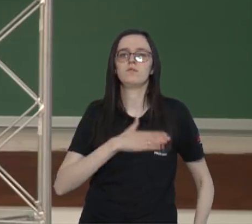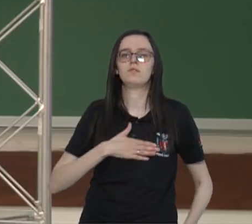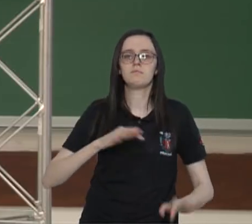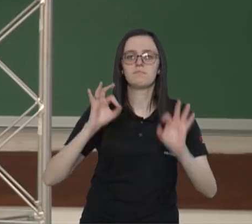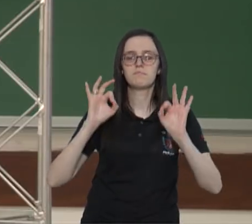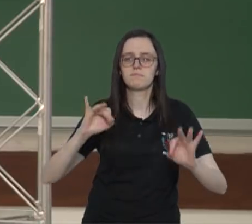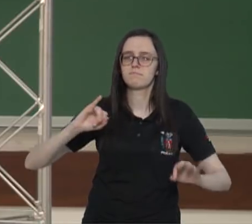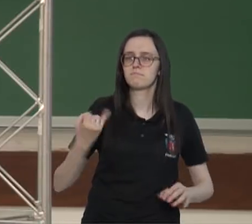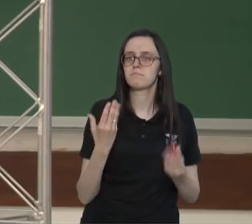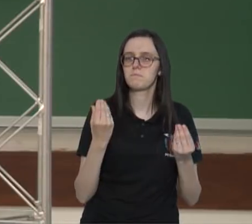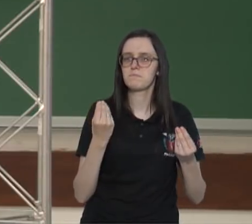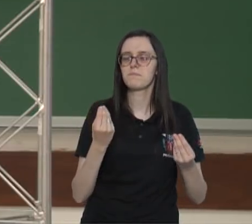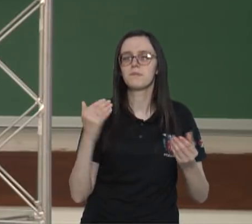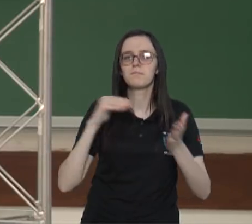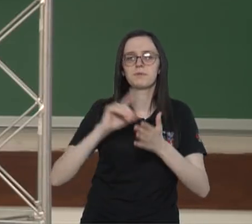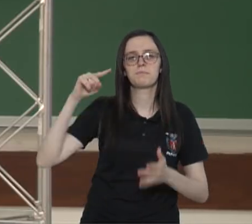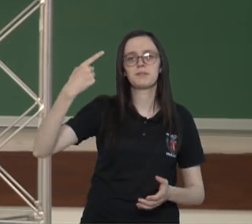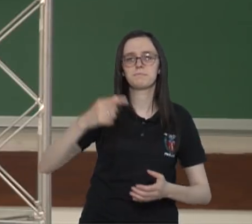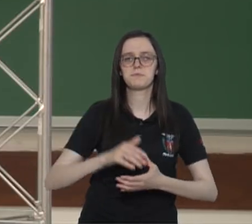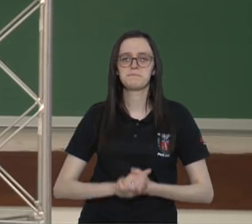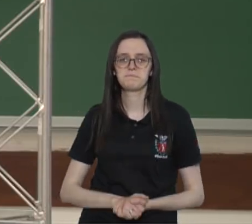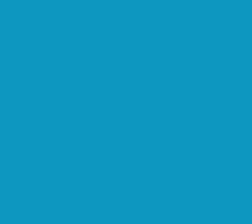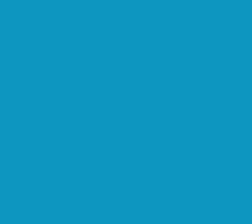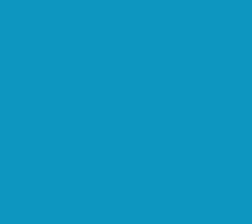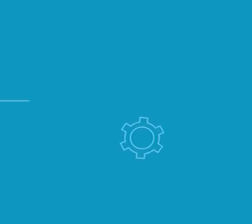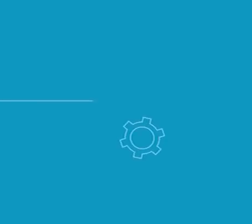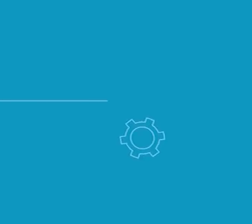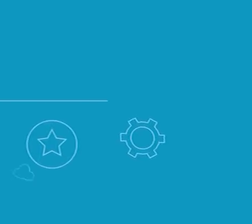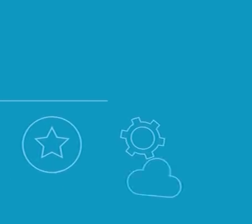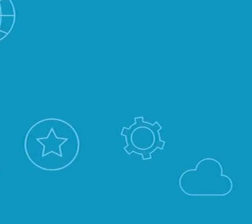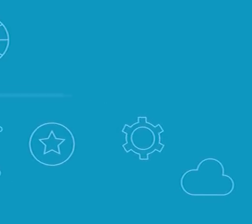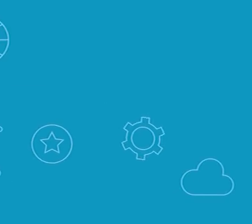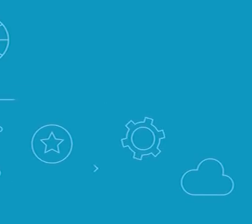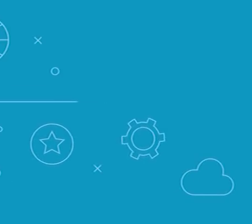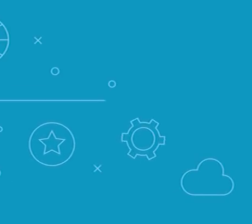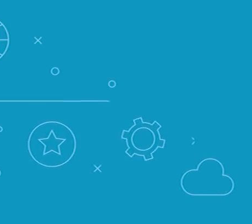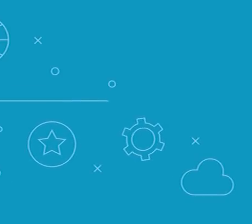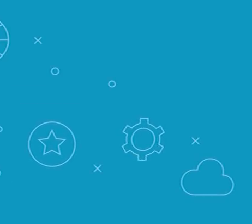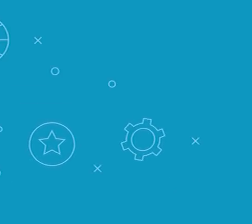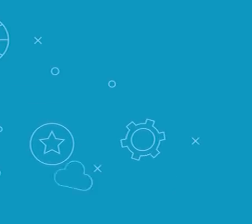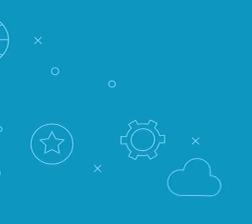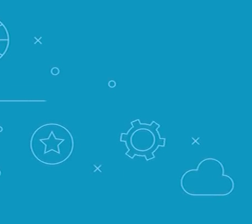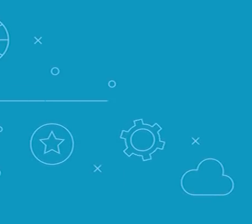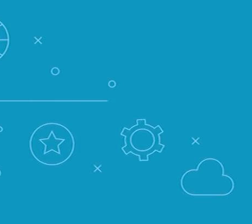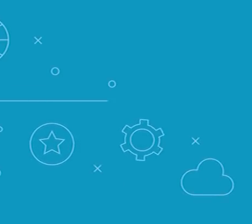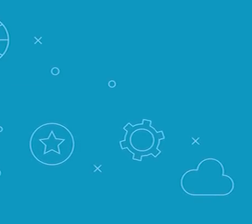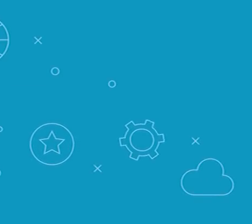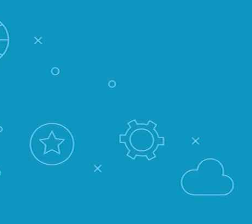gostado, aproveitado muito e até a próxima.